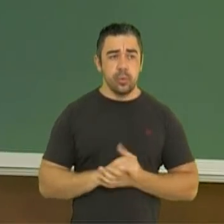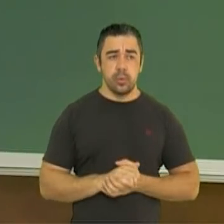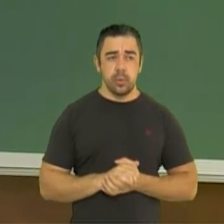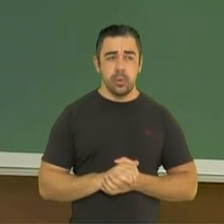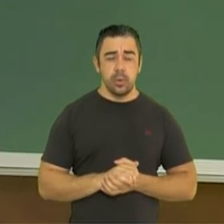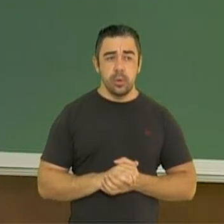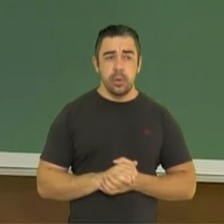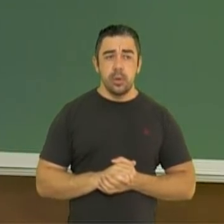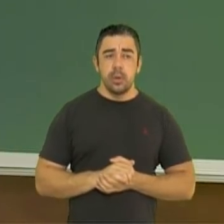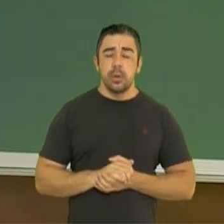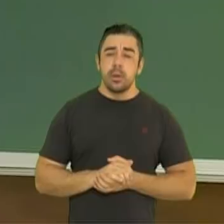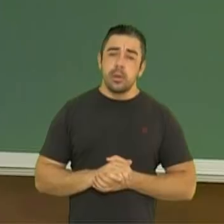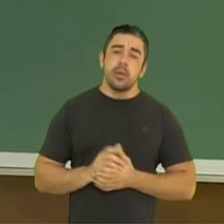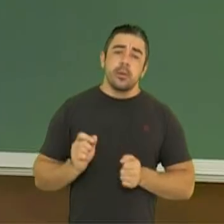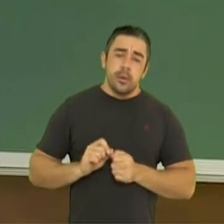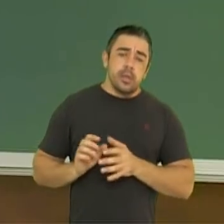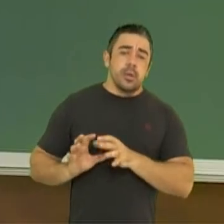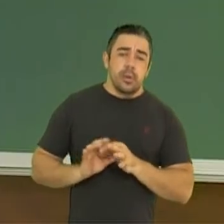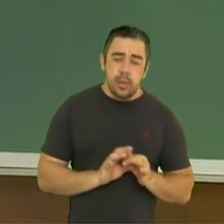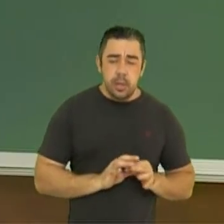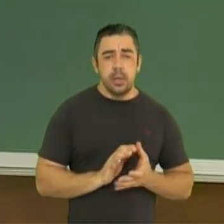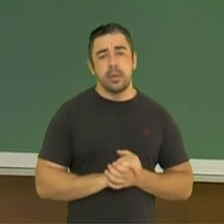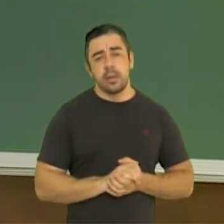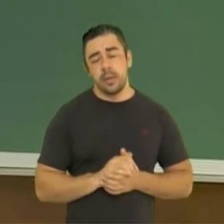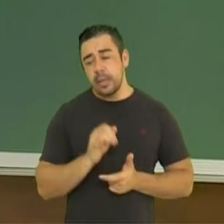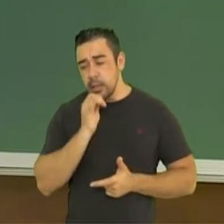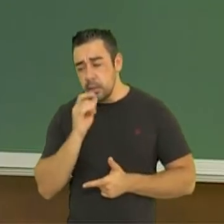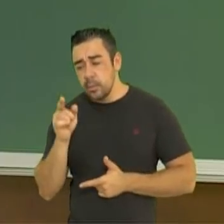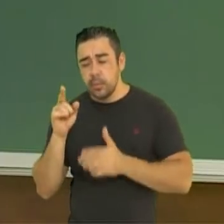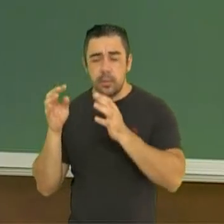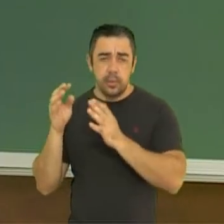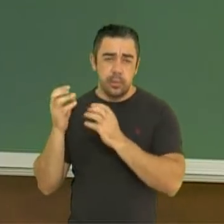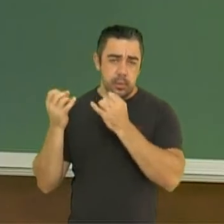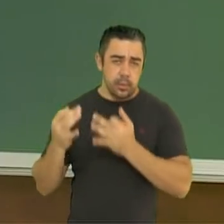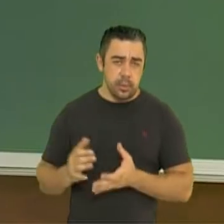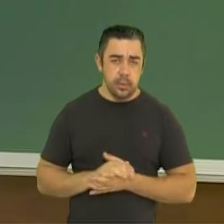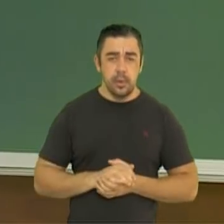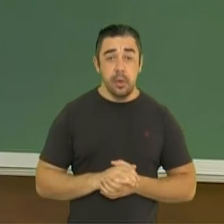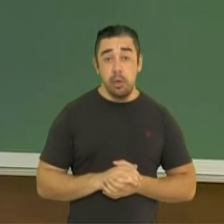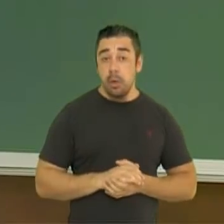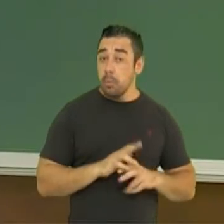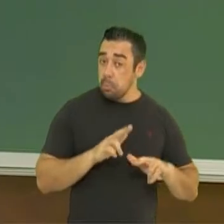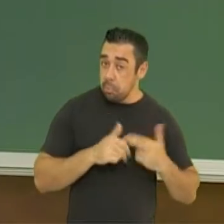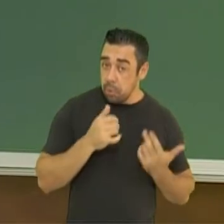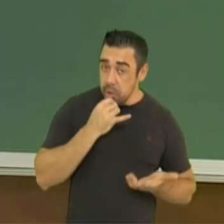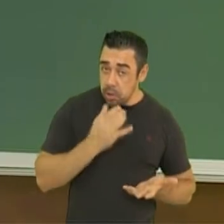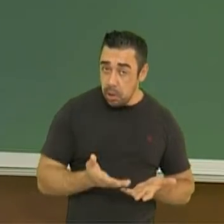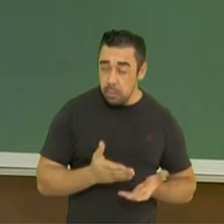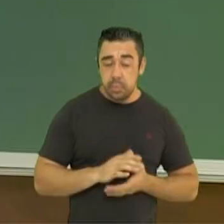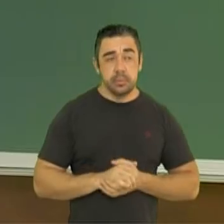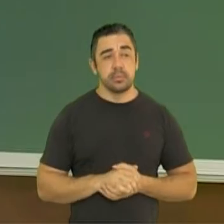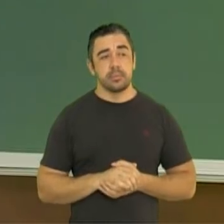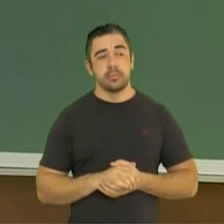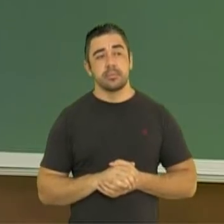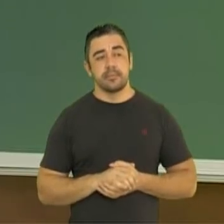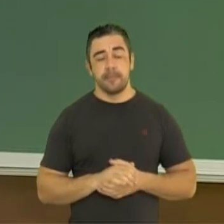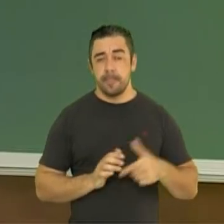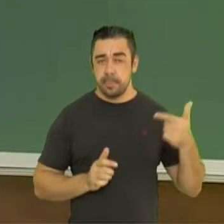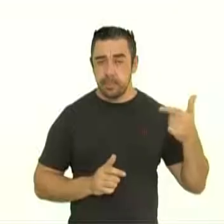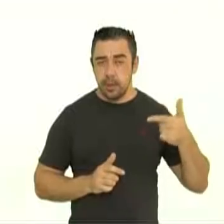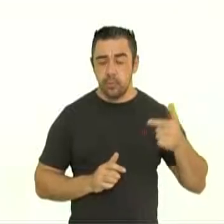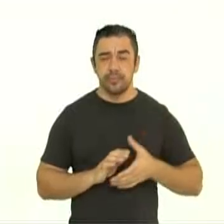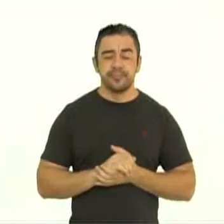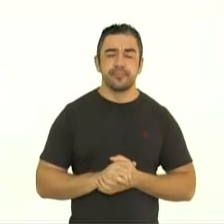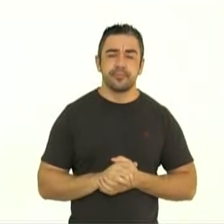Para contextualizar, a título de exemplificação, o velho e bom por exemplo, né? O segundo